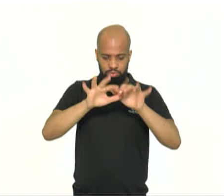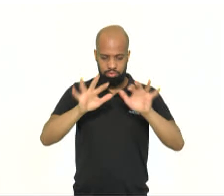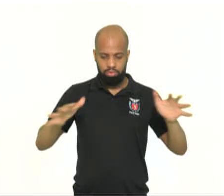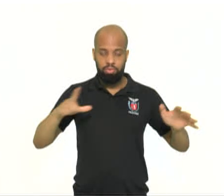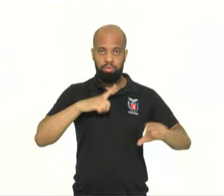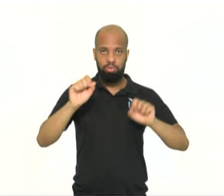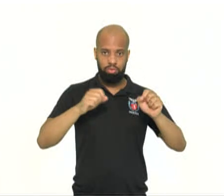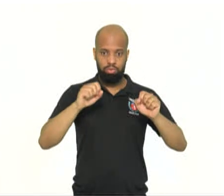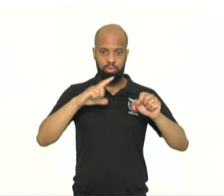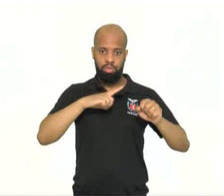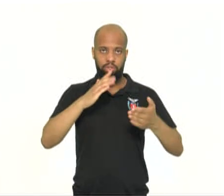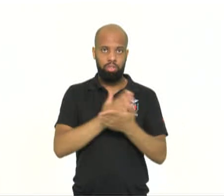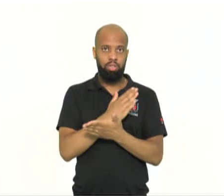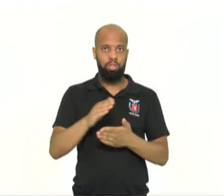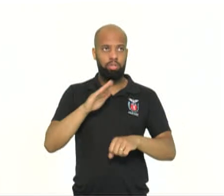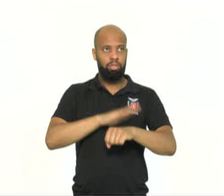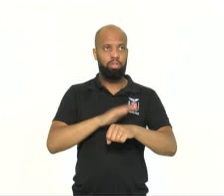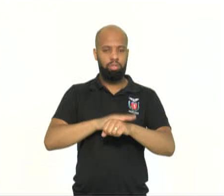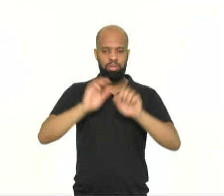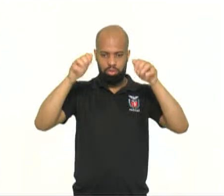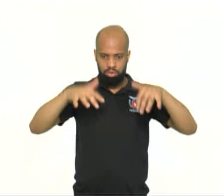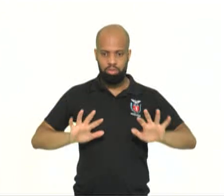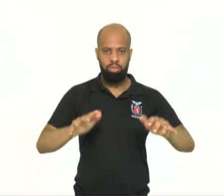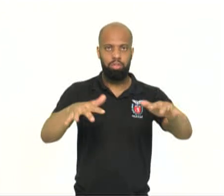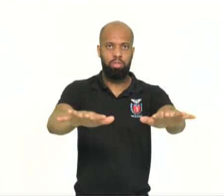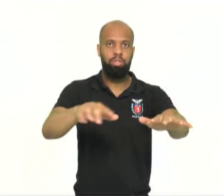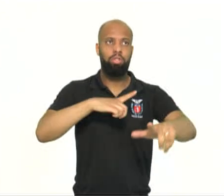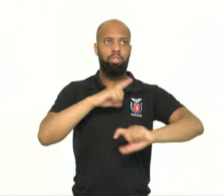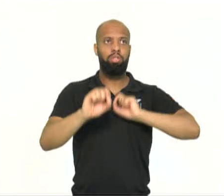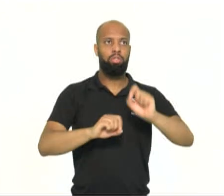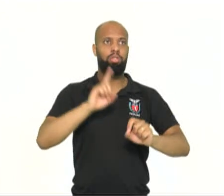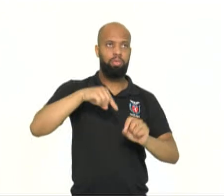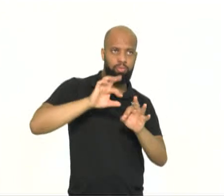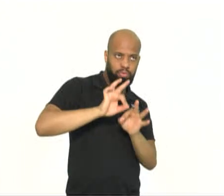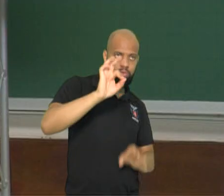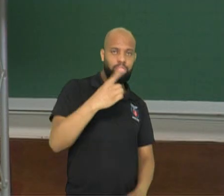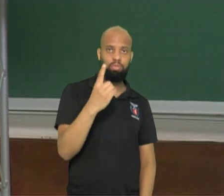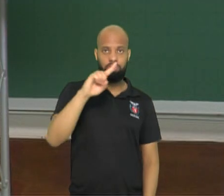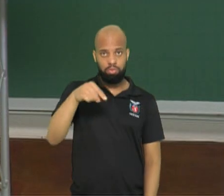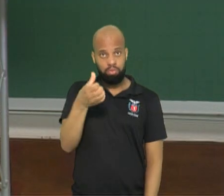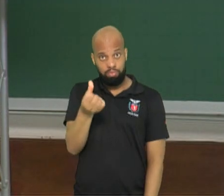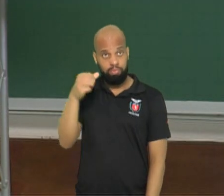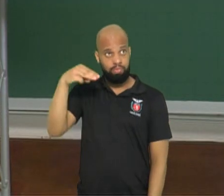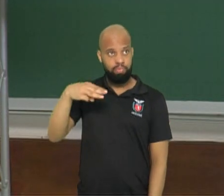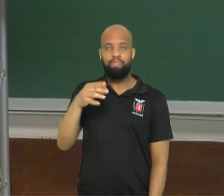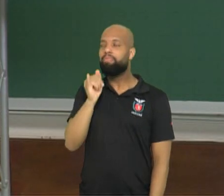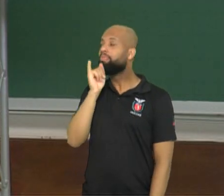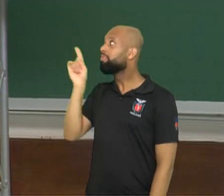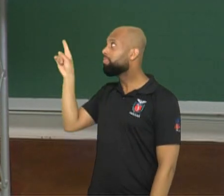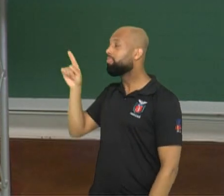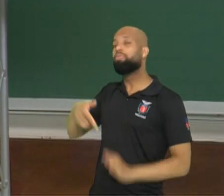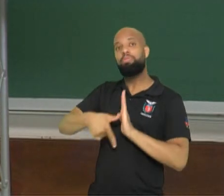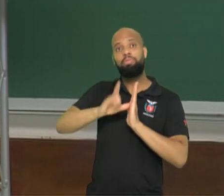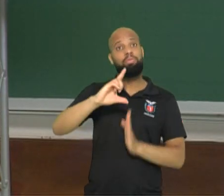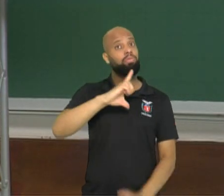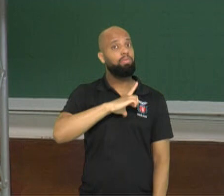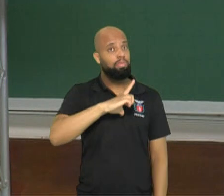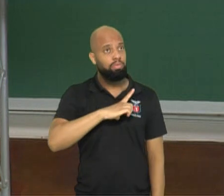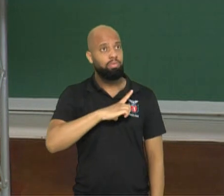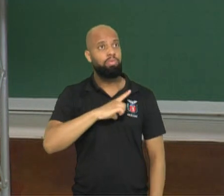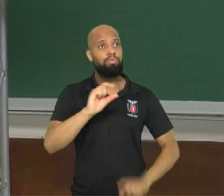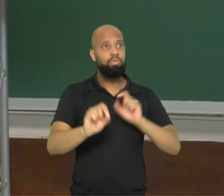maré alta, né, que tem uma altitude de 1,6 metros. Então, que nem a gente viu naquele slide anterior. Então, eu